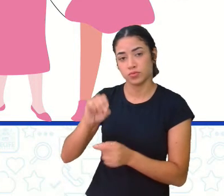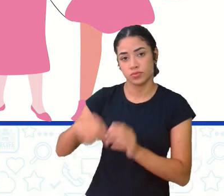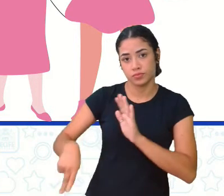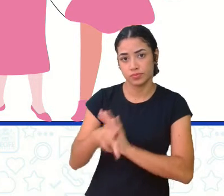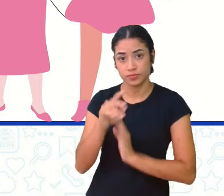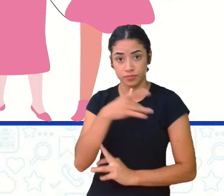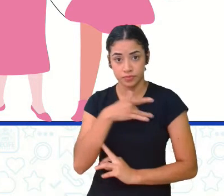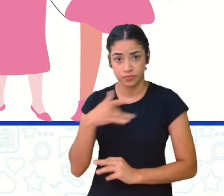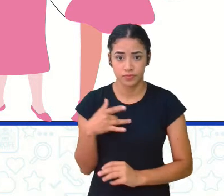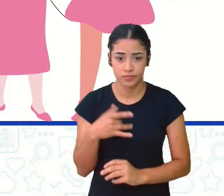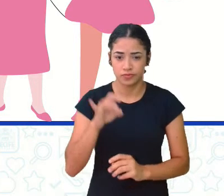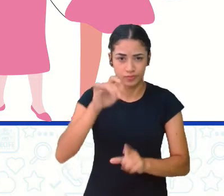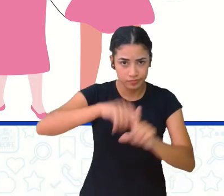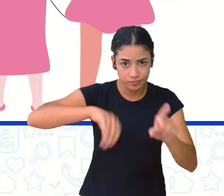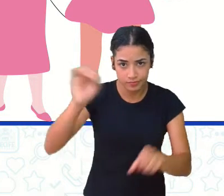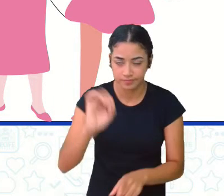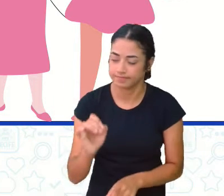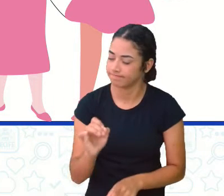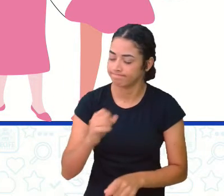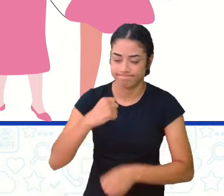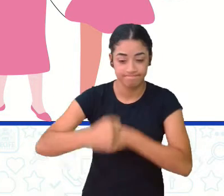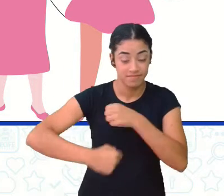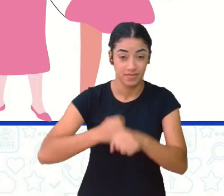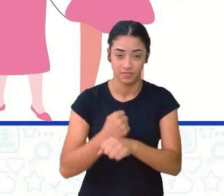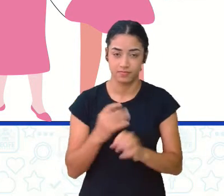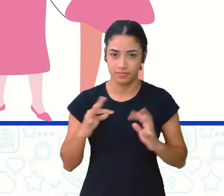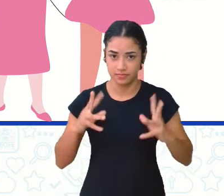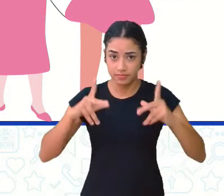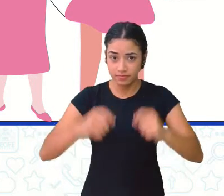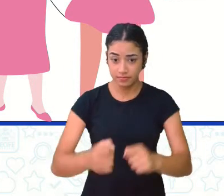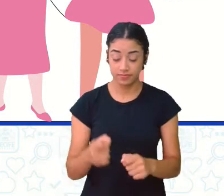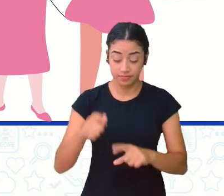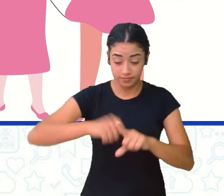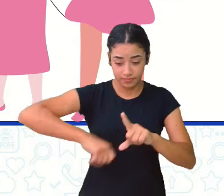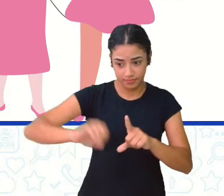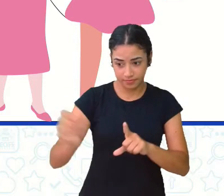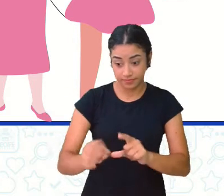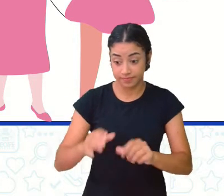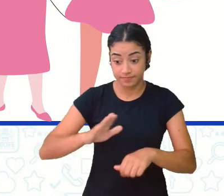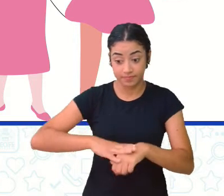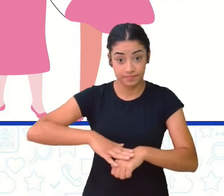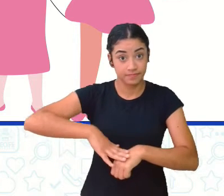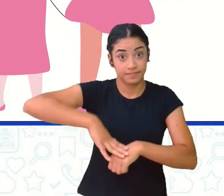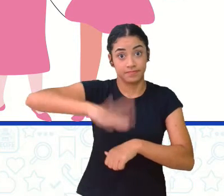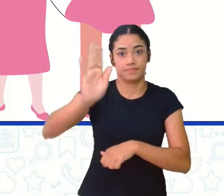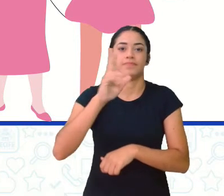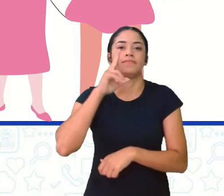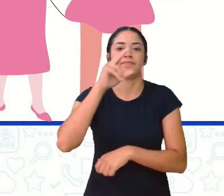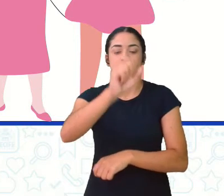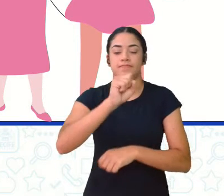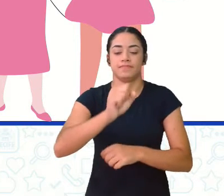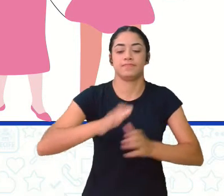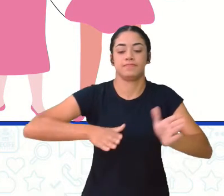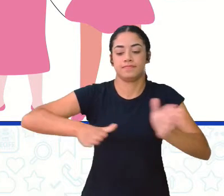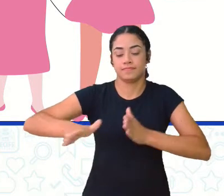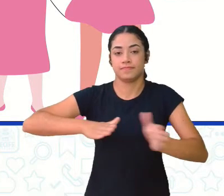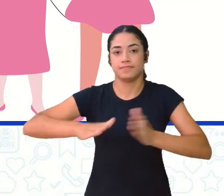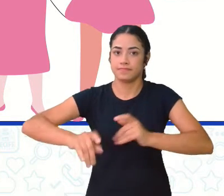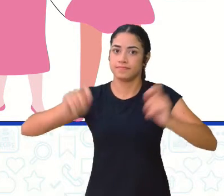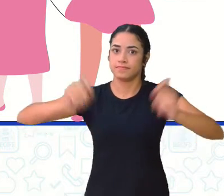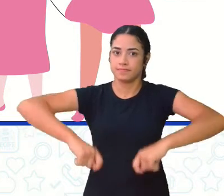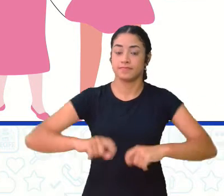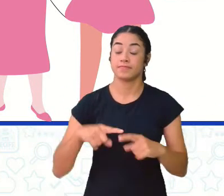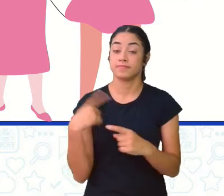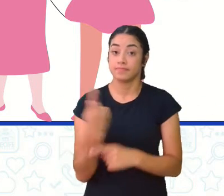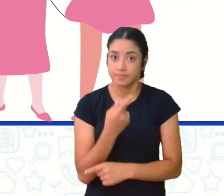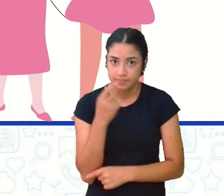é o ano inteiro. Outubro é só um período que se intensifica esse cuidado. Mas nós, mulheres, precisamos cuidar, né,